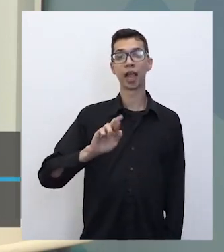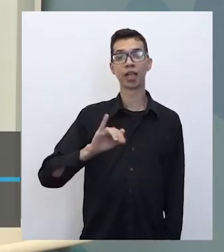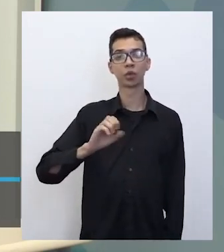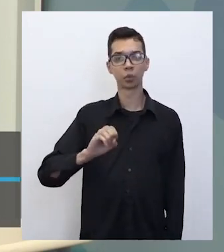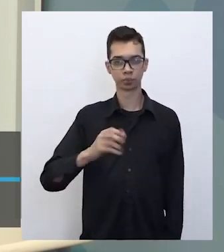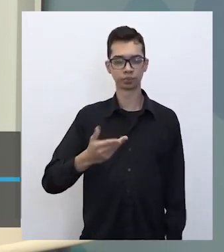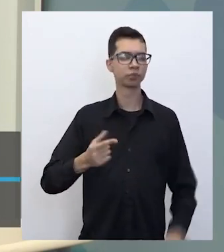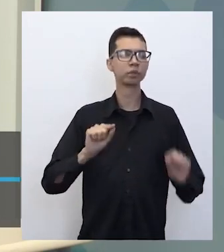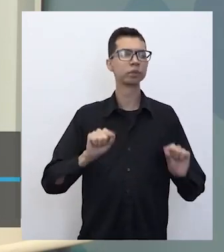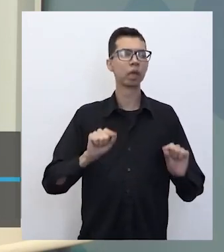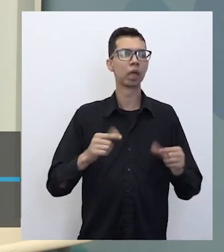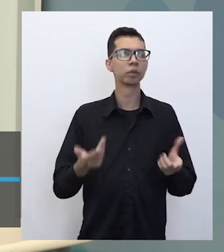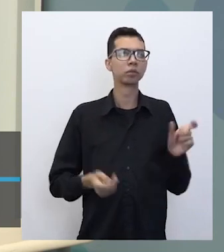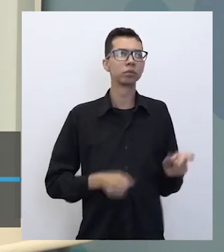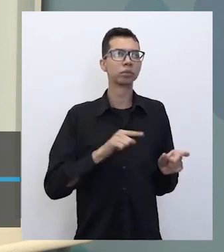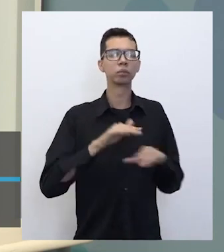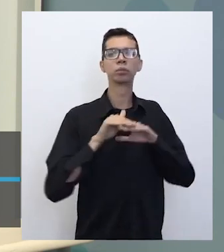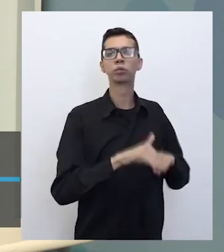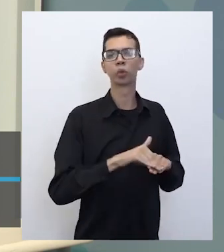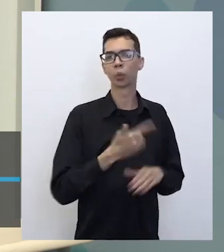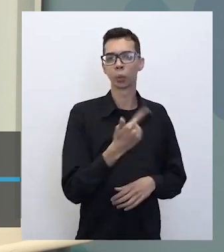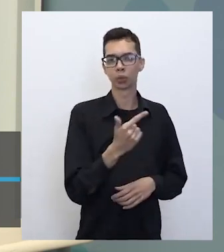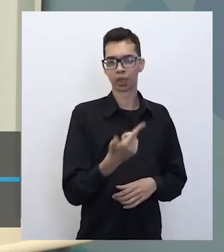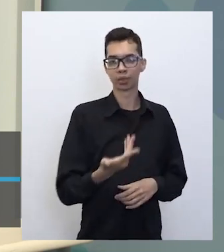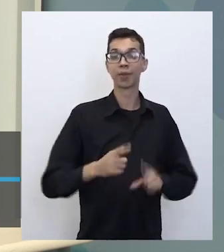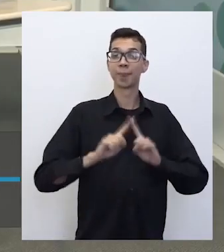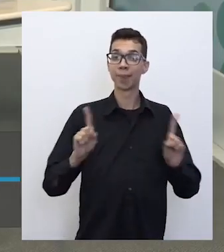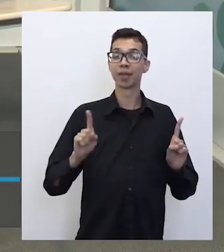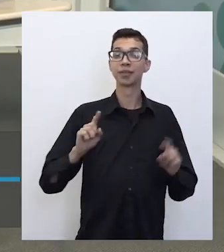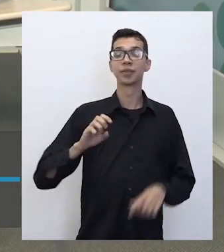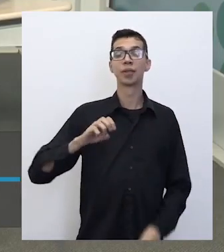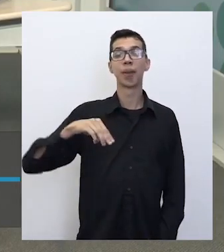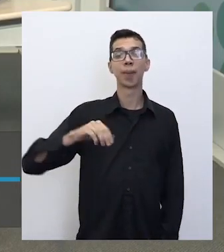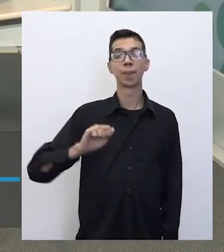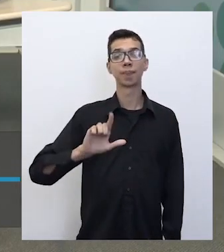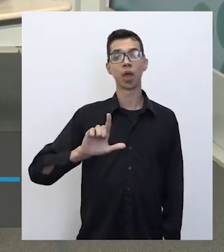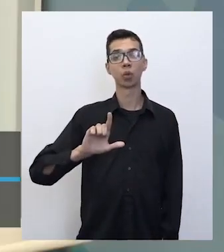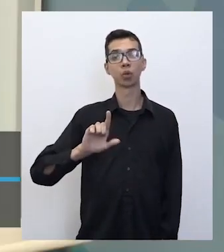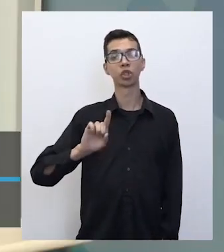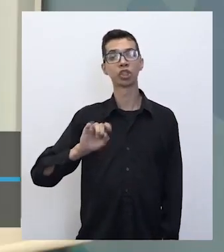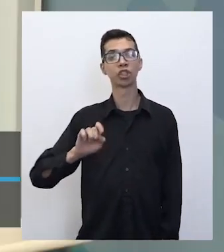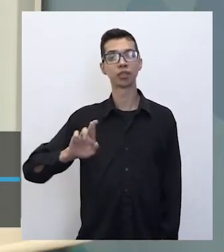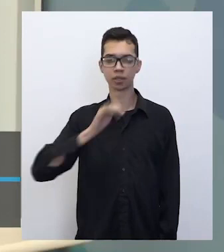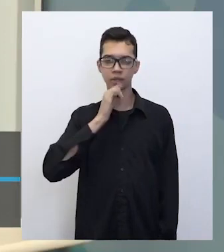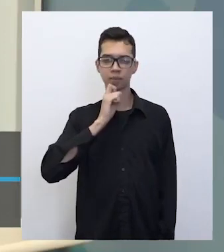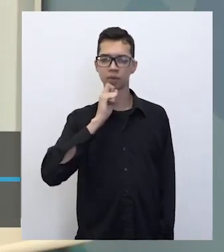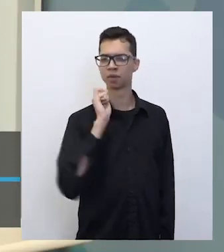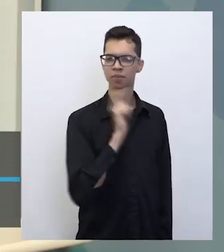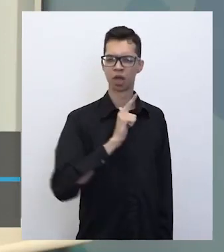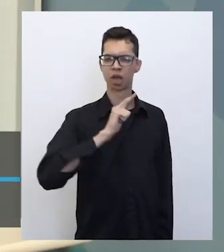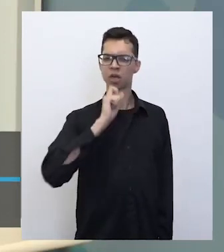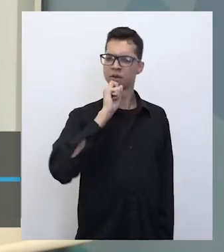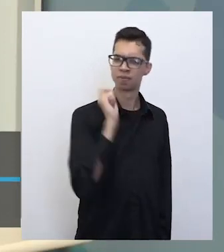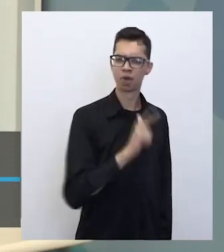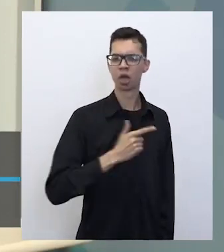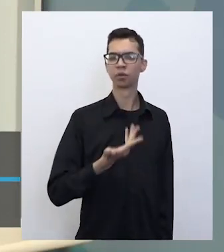o objeto da agressão. E a cantiga de maldizer identifica. É isto. Então, vamos para mais uma perguntinha. Em